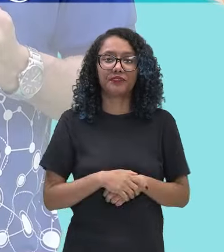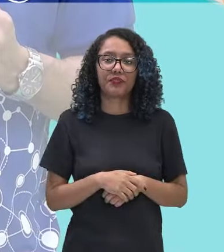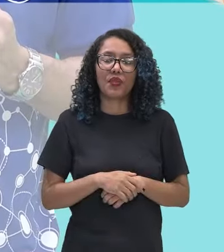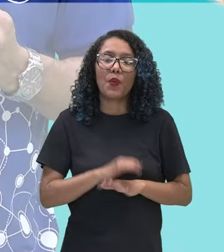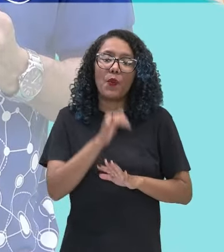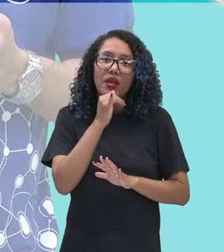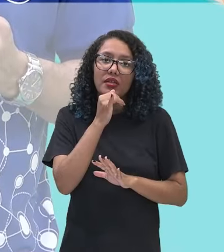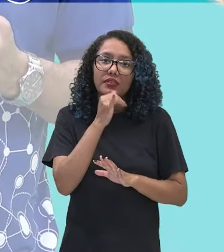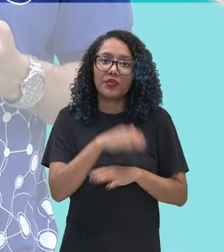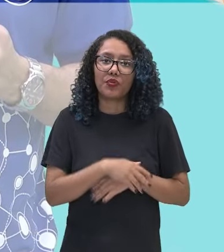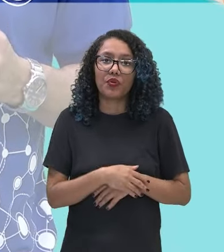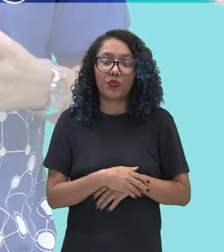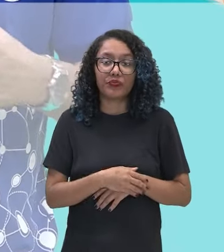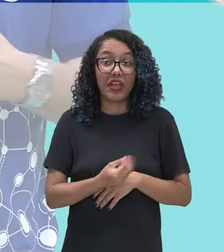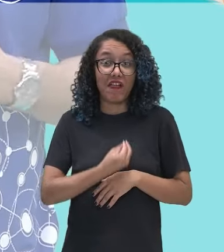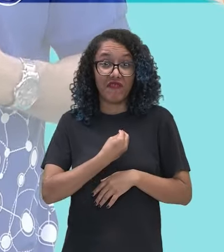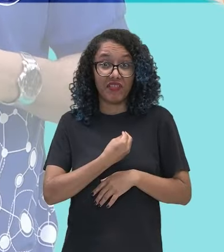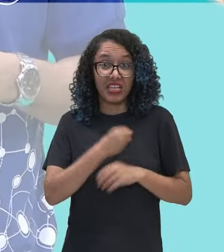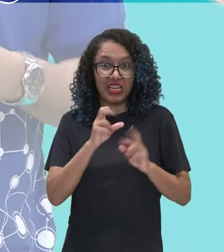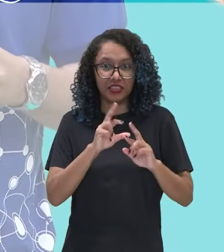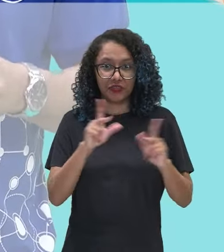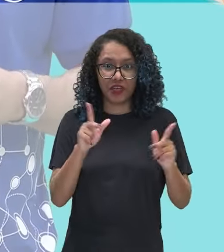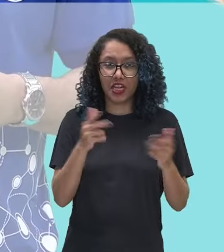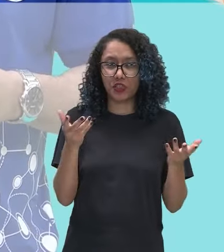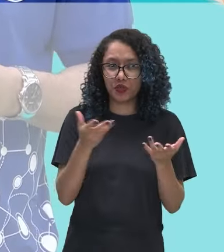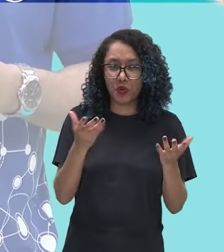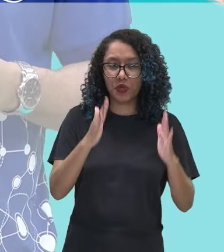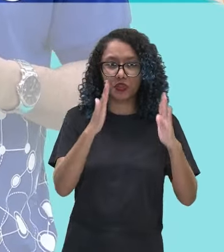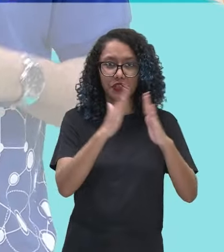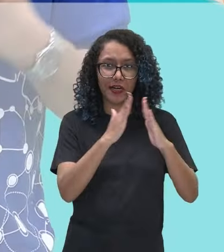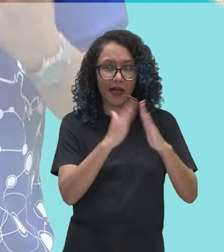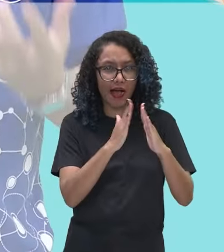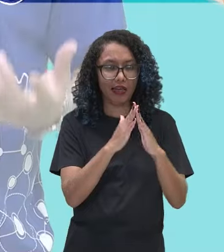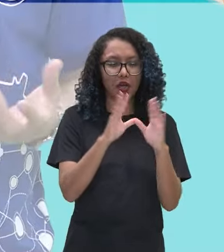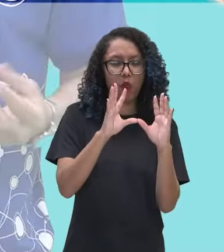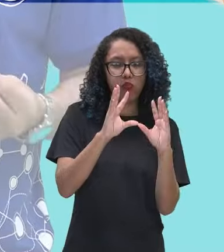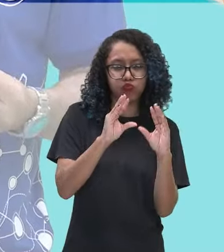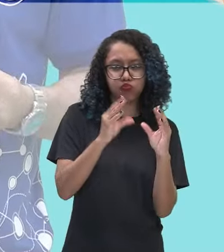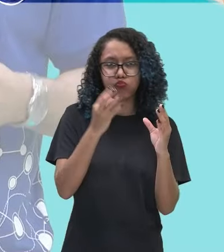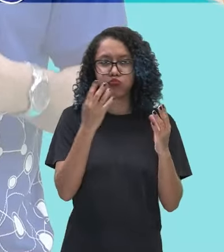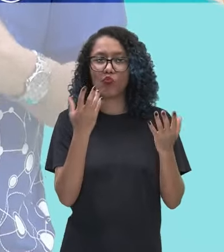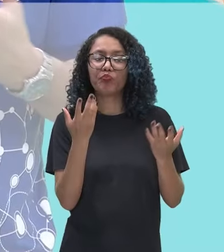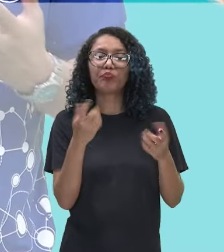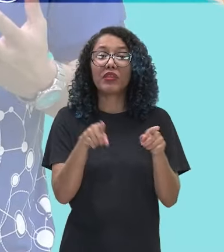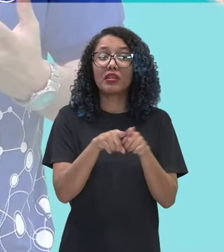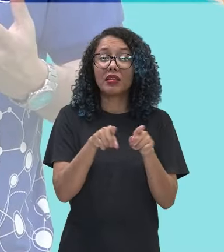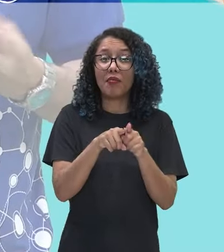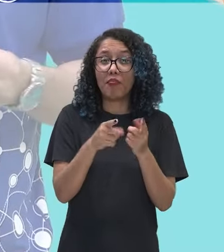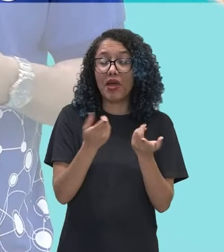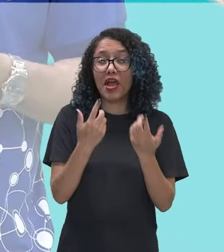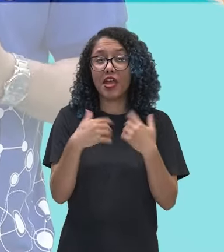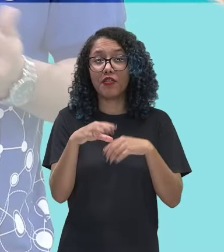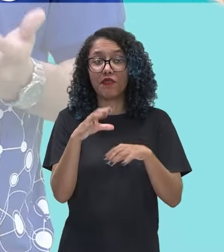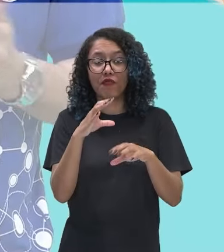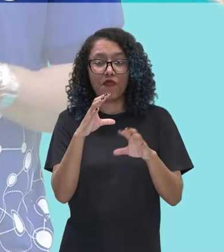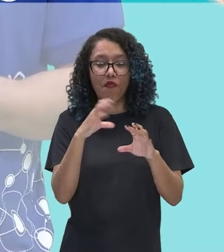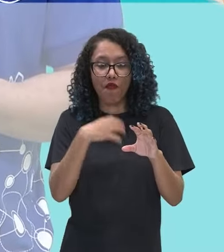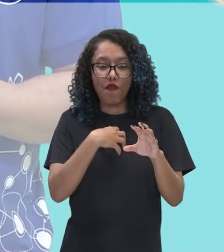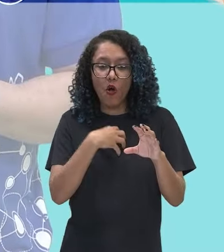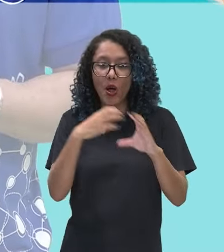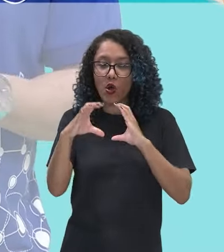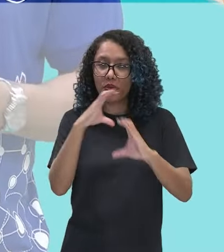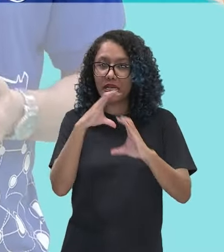exemplo, nós temos hoje casas muito mais confortáveis, nós temos meios de interação mais simples, né? Antes, por exemplo,